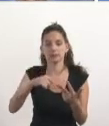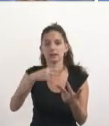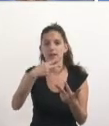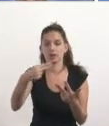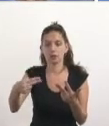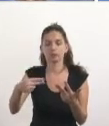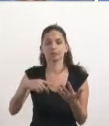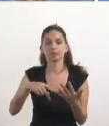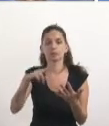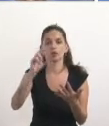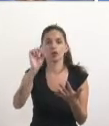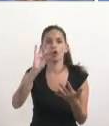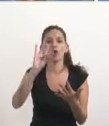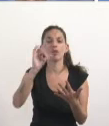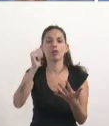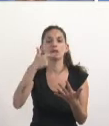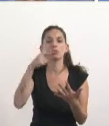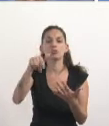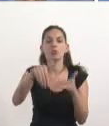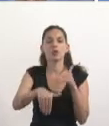se ha dado el roda a su voto